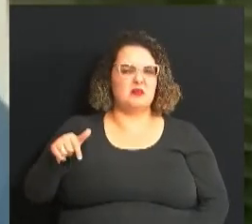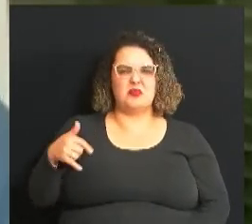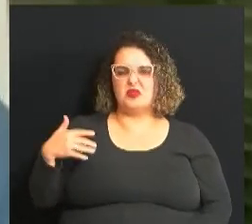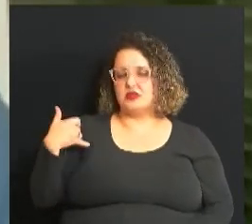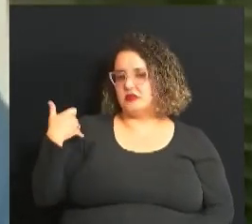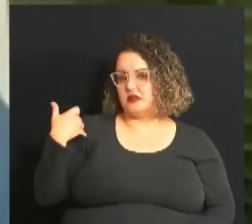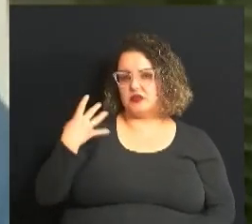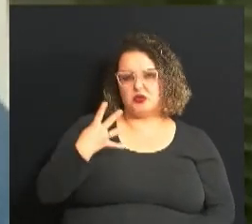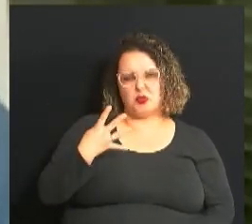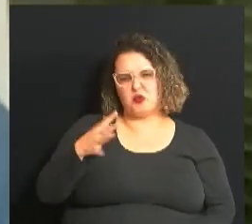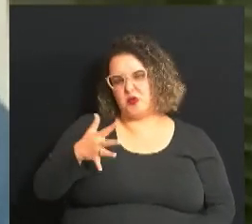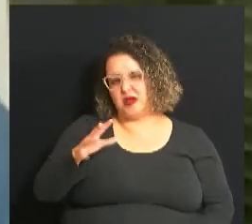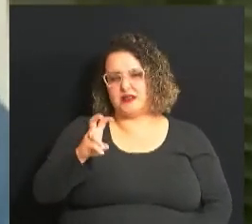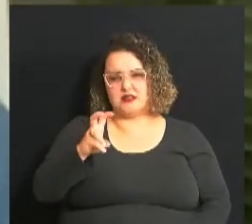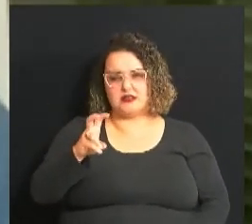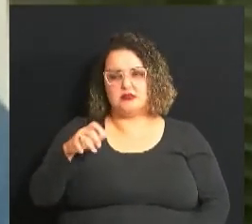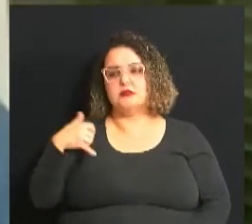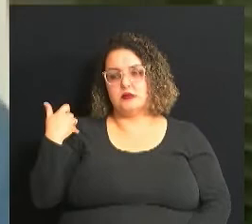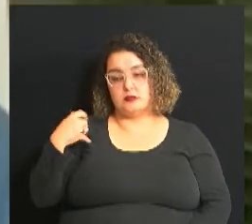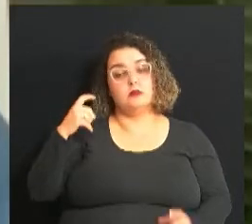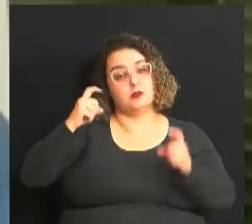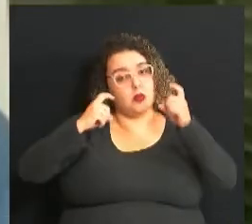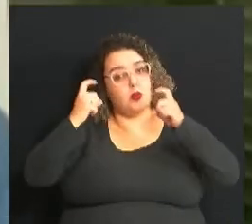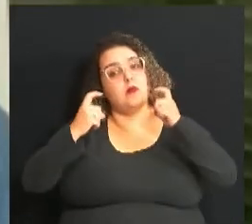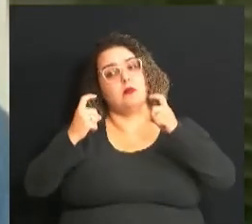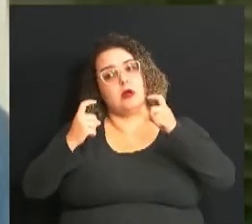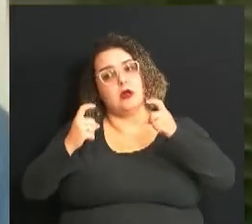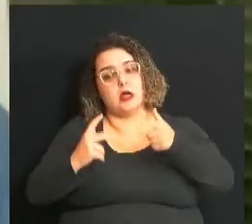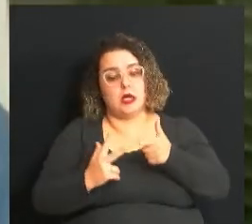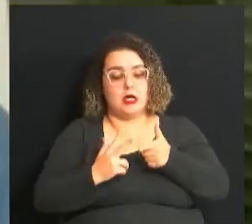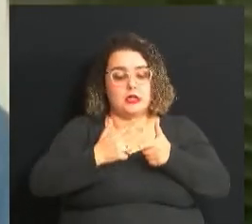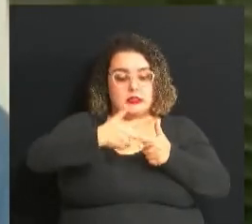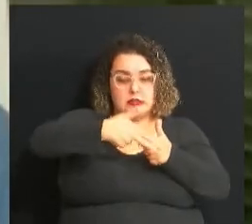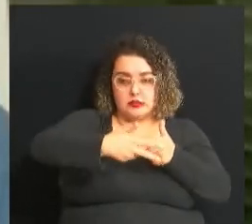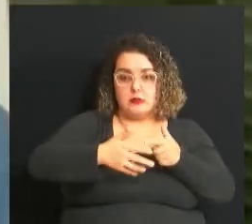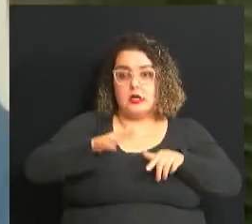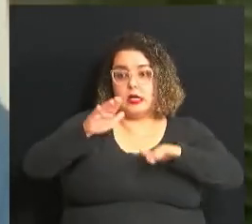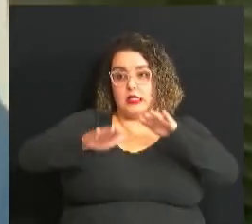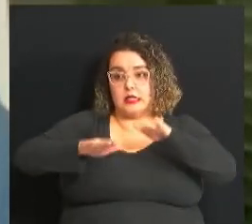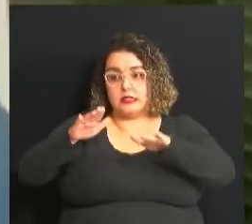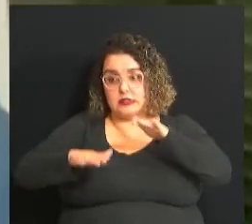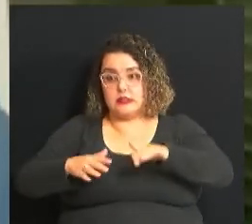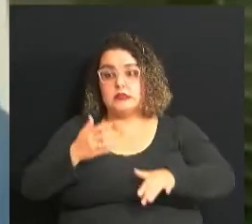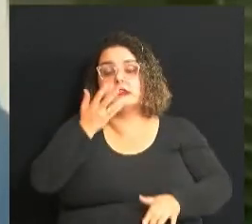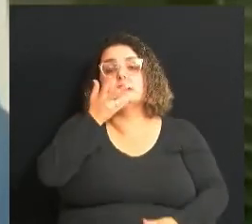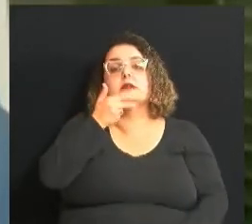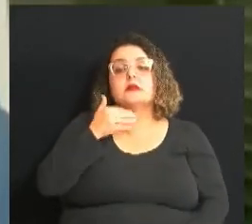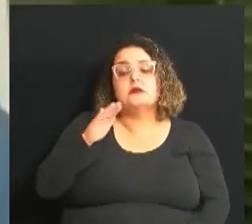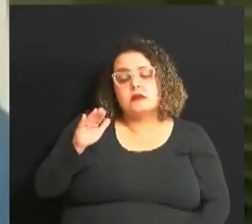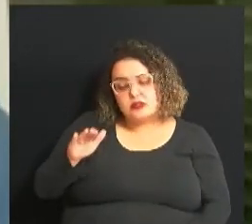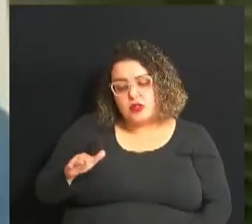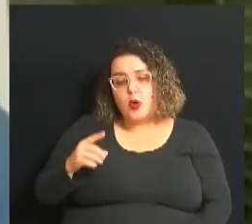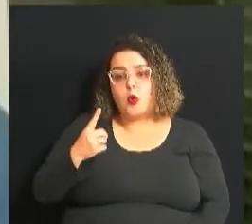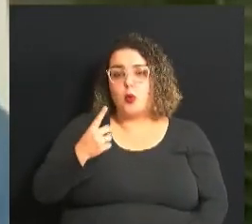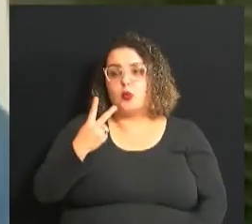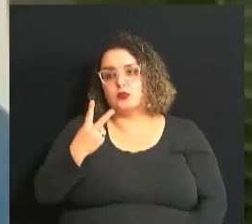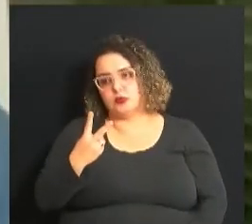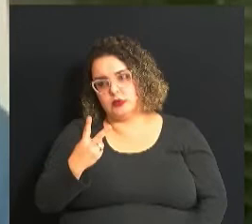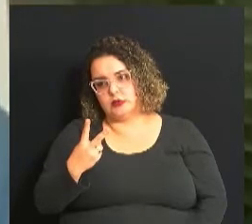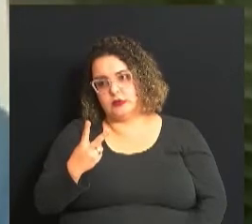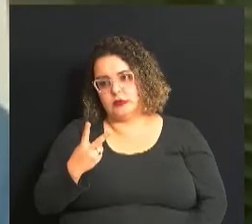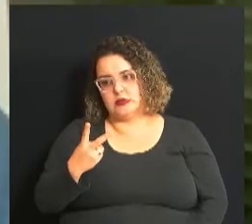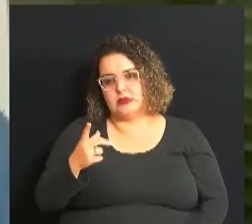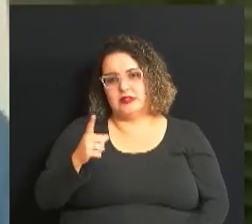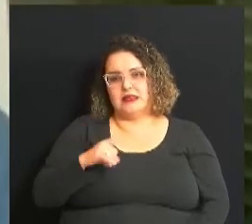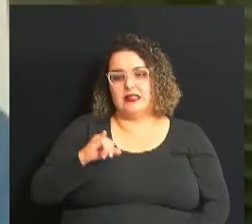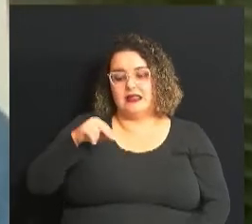a gente começa a se preocupar em fazer essa cirurgia. É que, às vezes, crianças muito pequenas, de 1, 2 anos, começam a ter